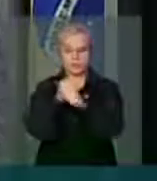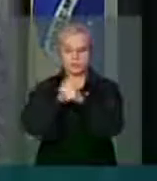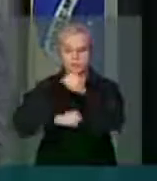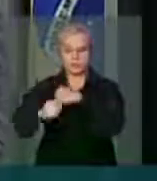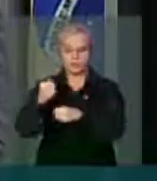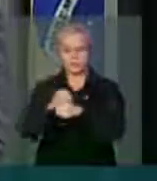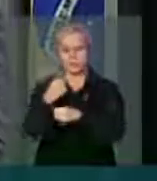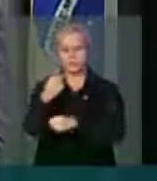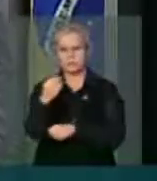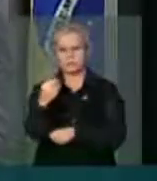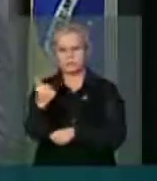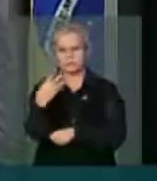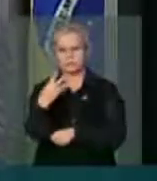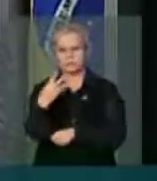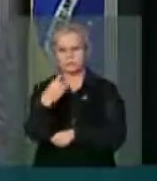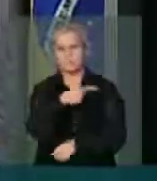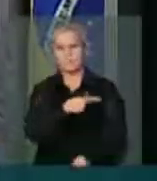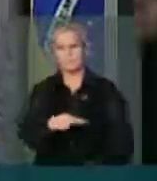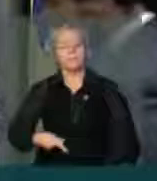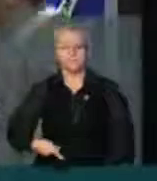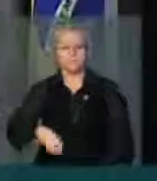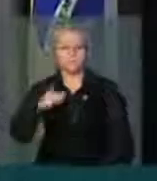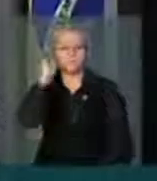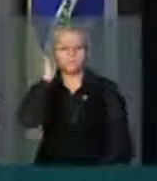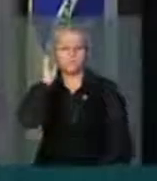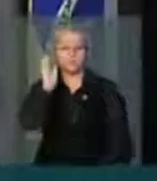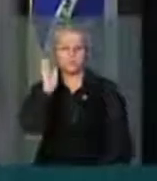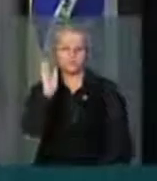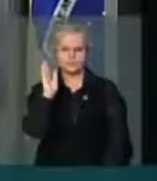2014 a presidente Dilma